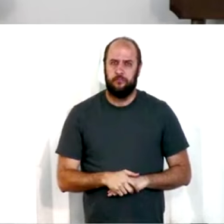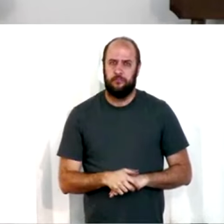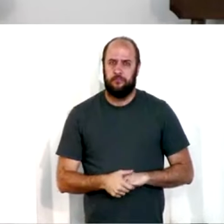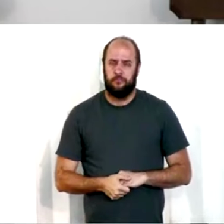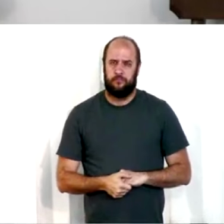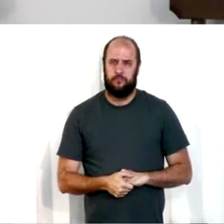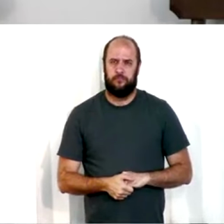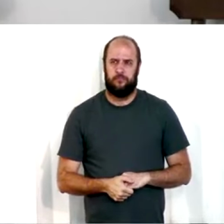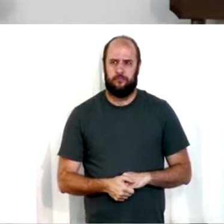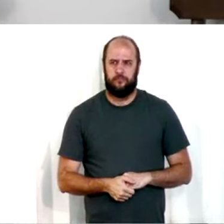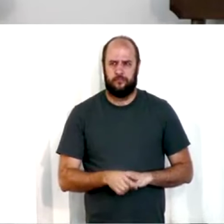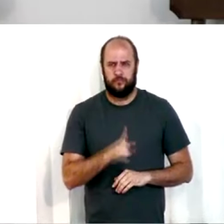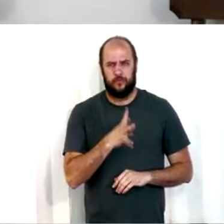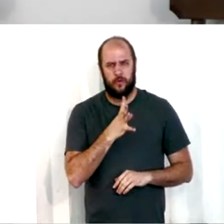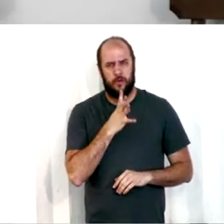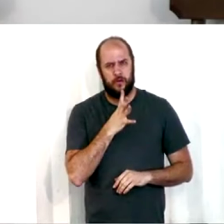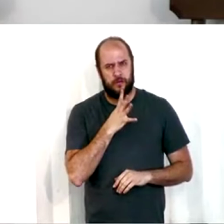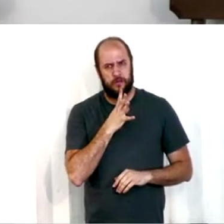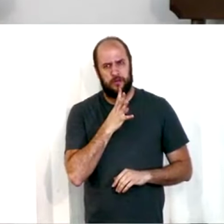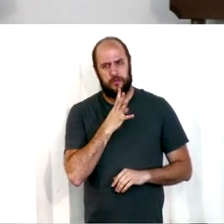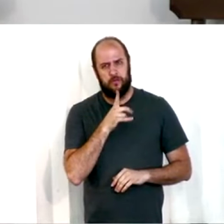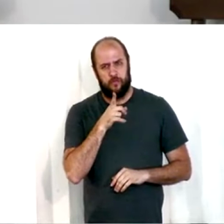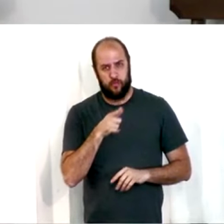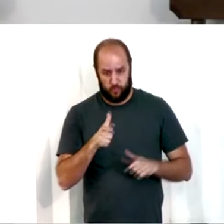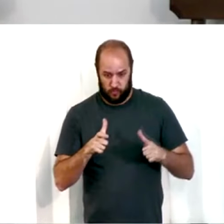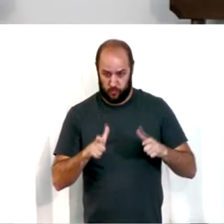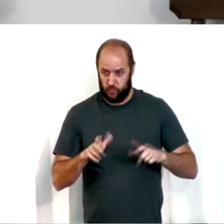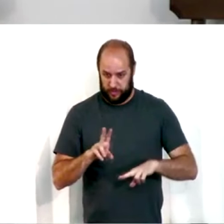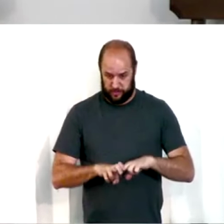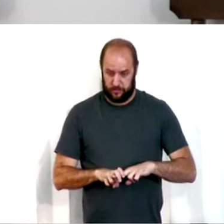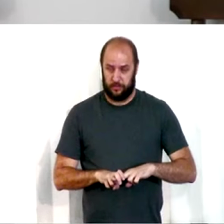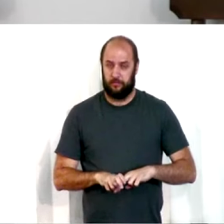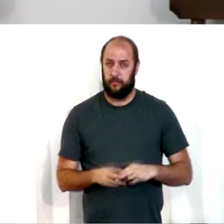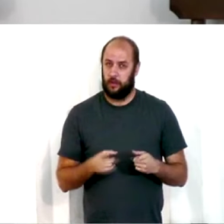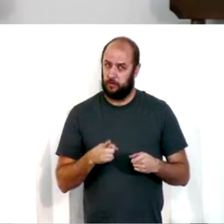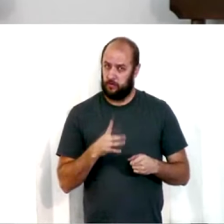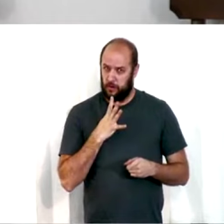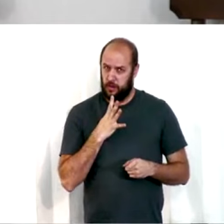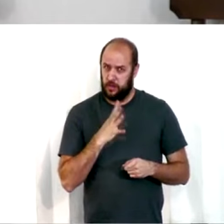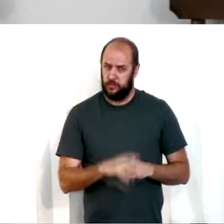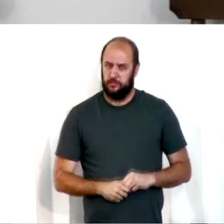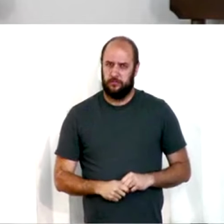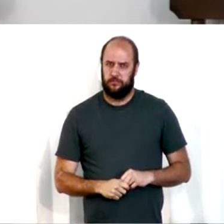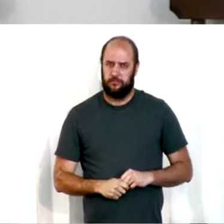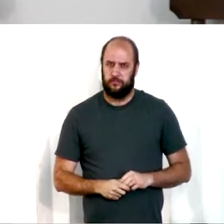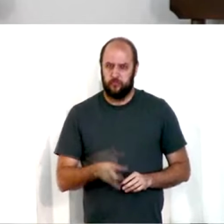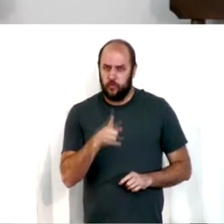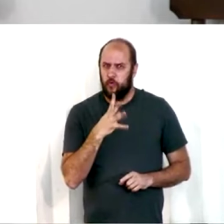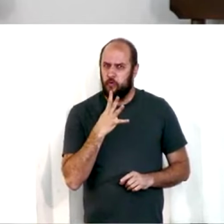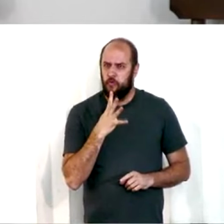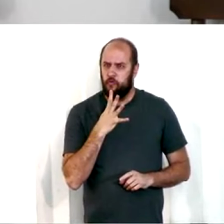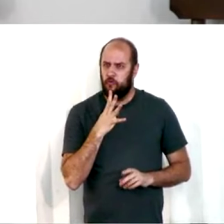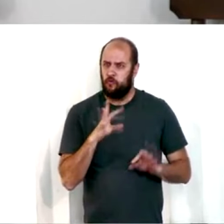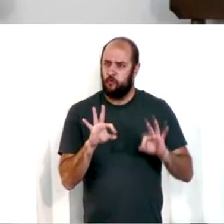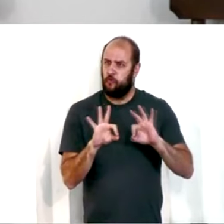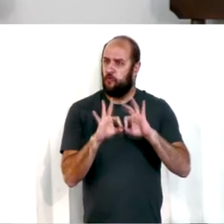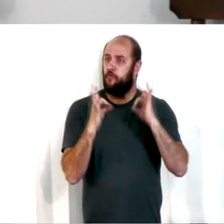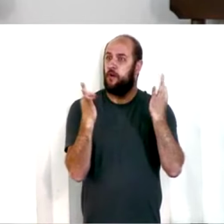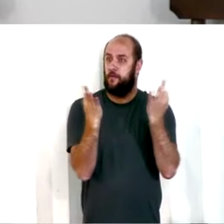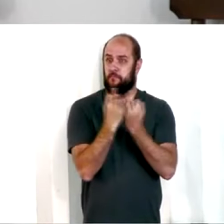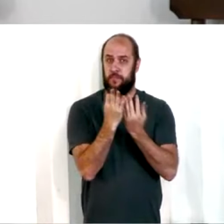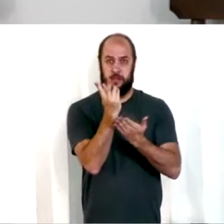Você conhece a história do banco em que você está sentado? Você conhece esta família que está na arte